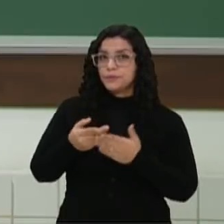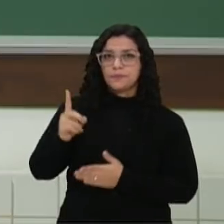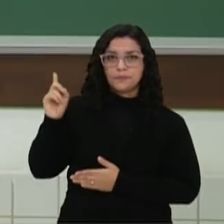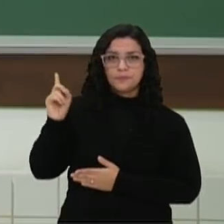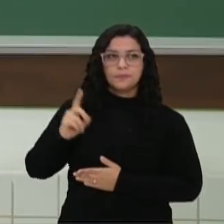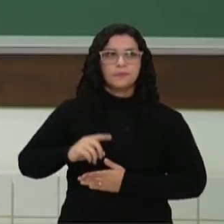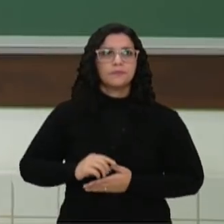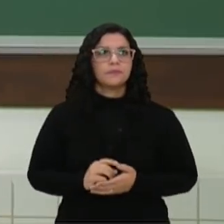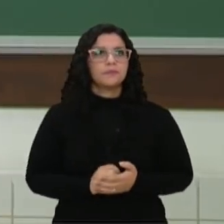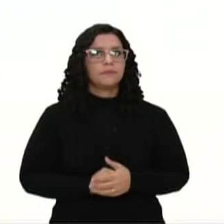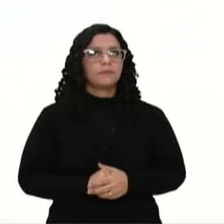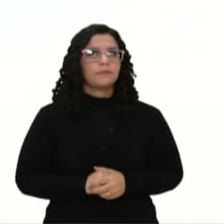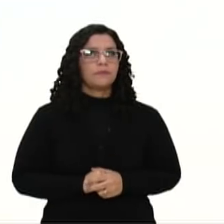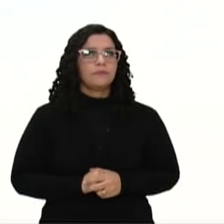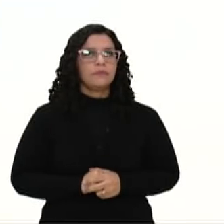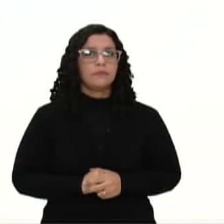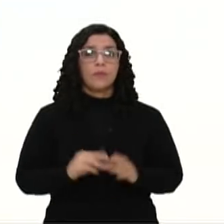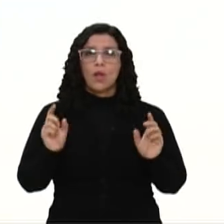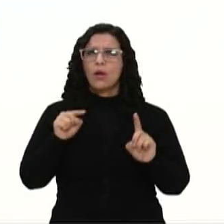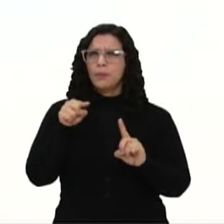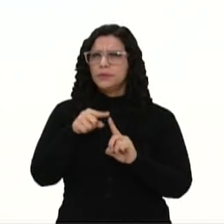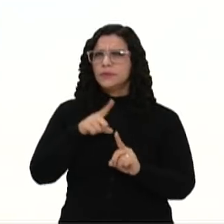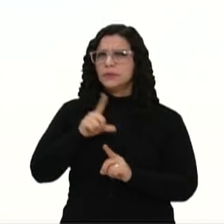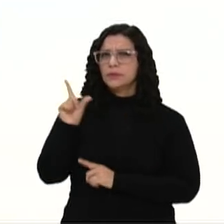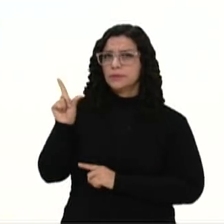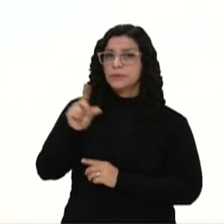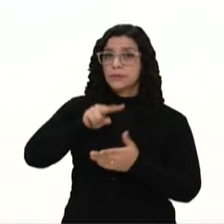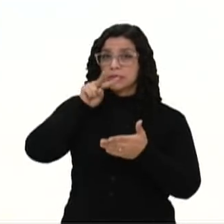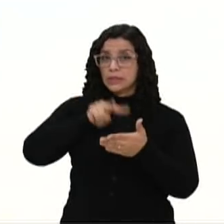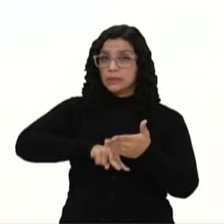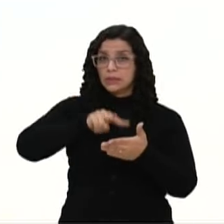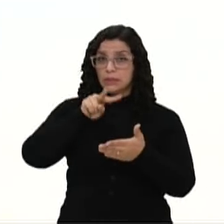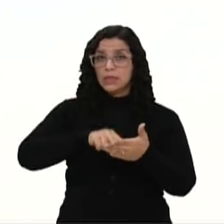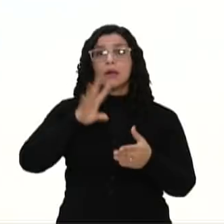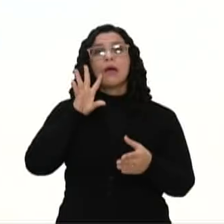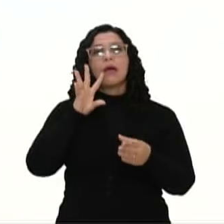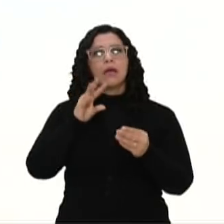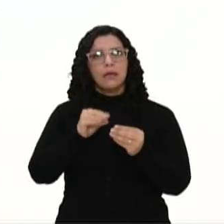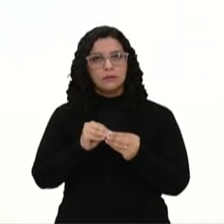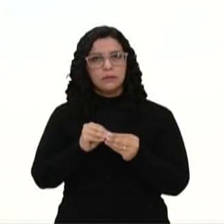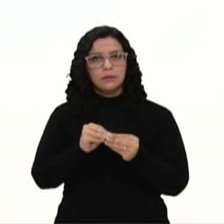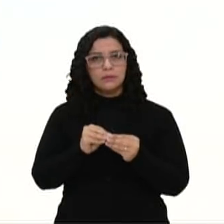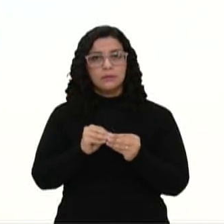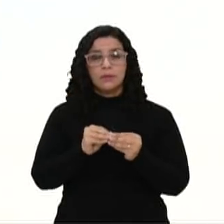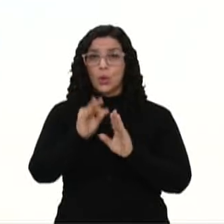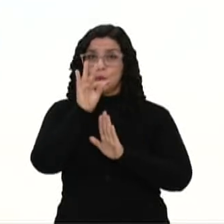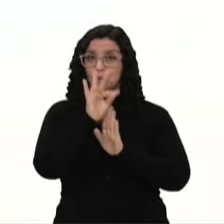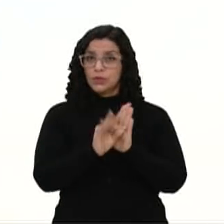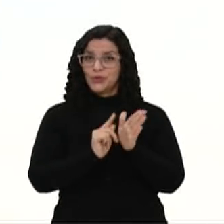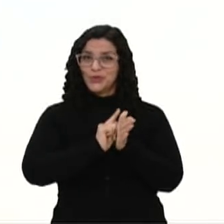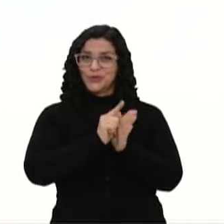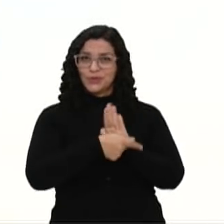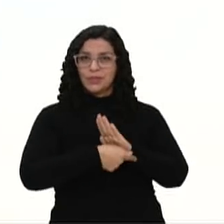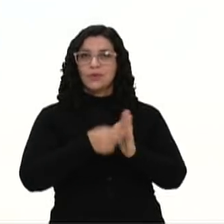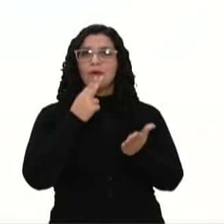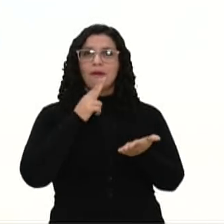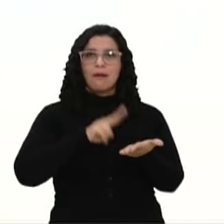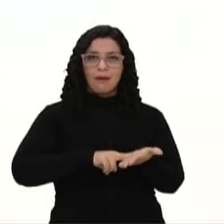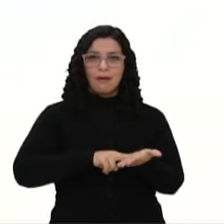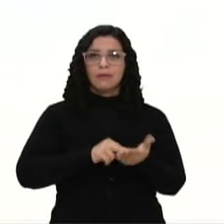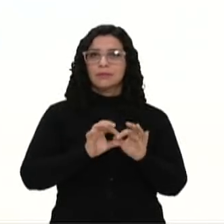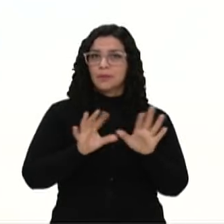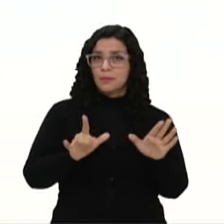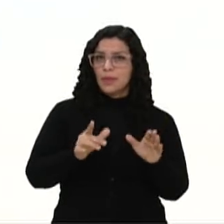aula. Eles são ler e compreender trecho de carta aberta, comparar